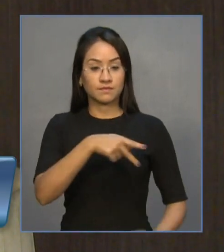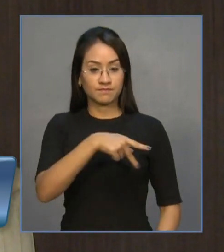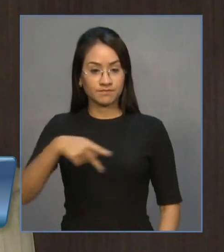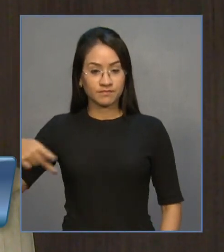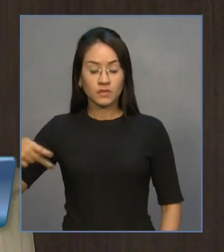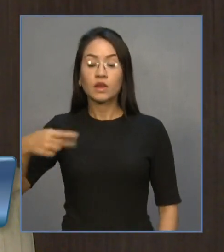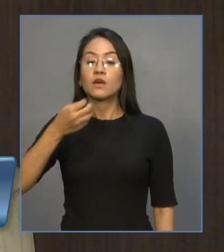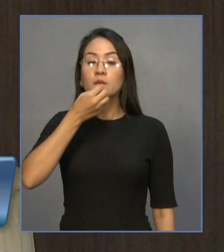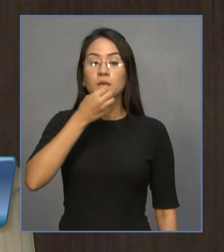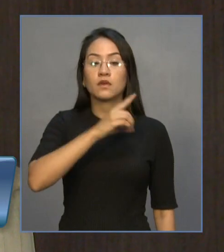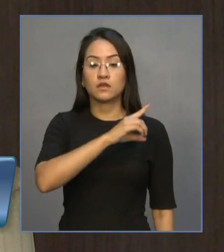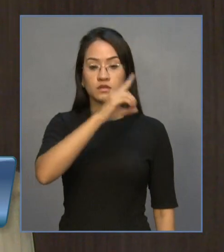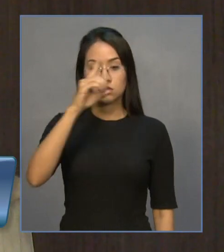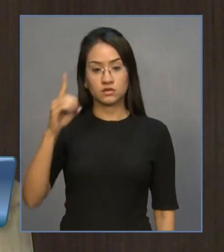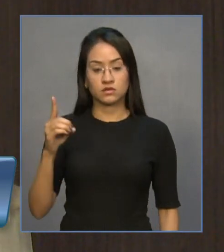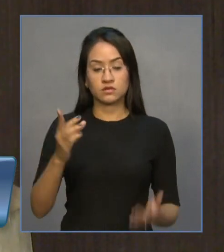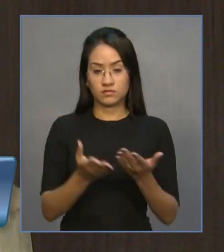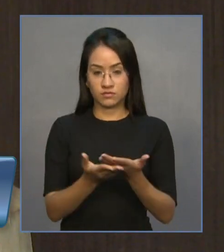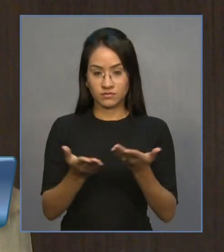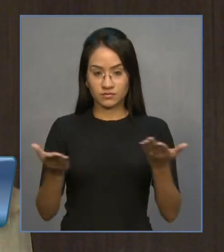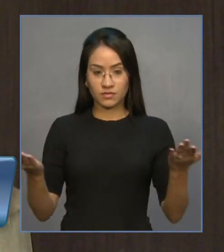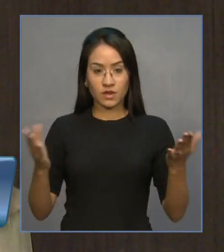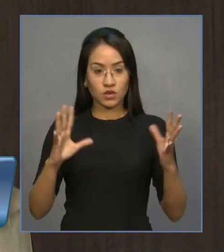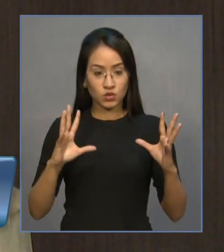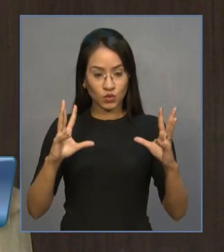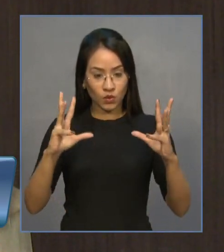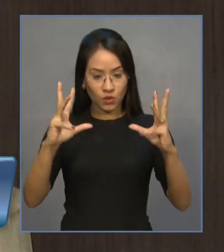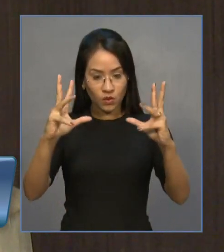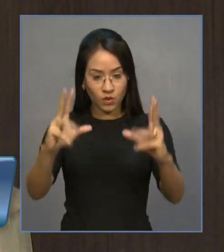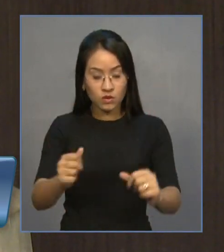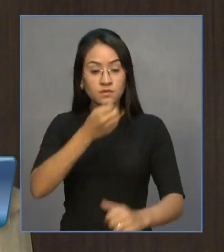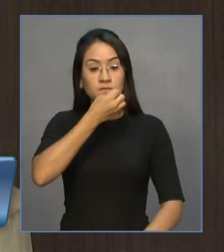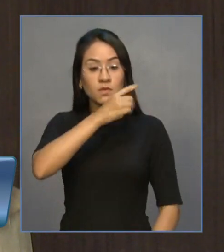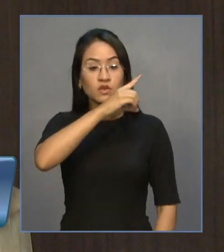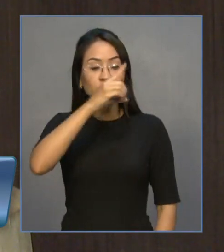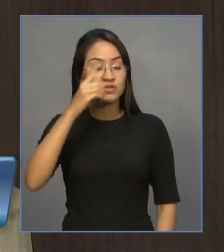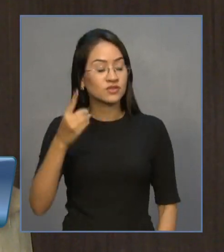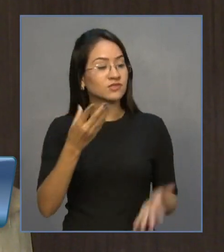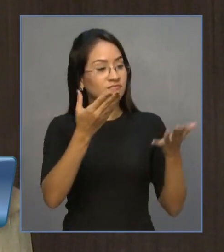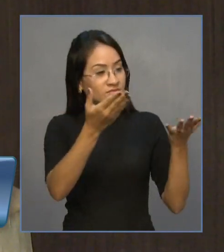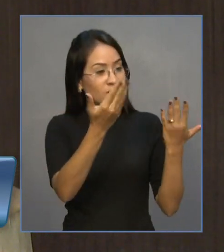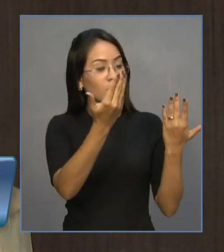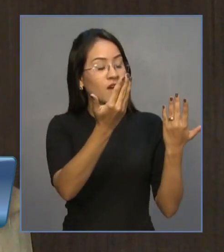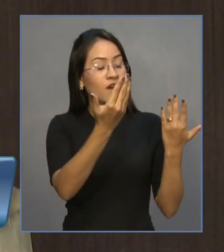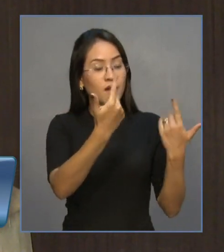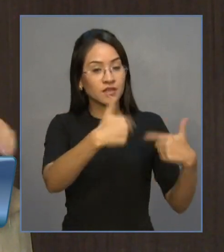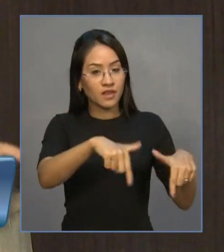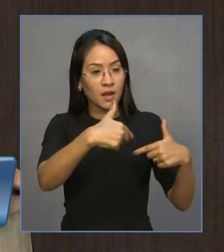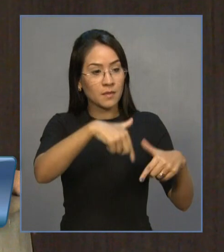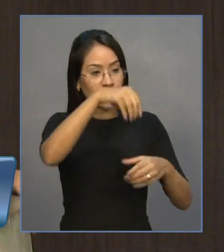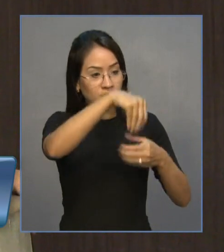meu cordial bom dia a todos e a todas, bom dia aos servidores aqui da casa,